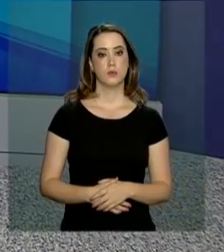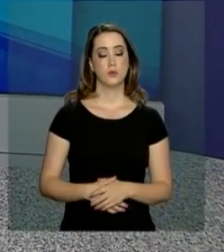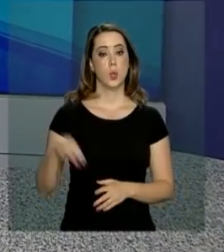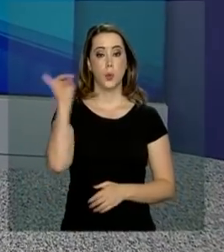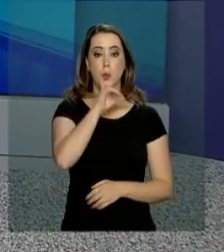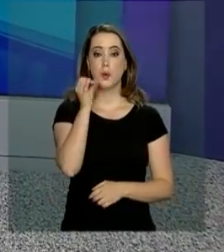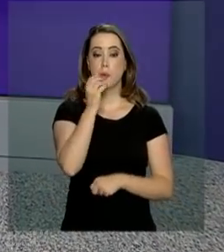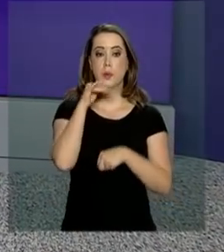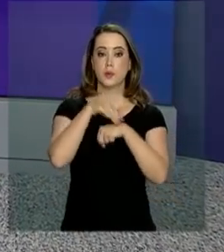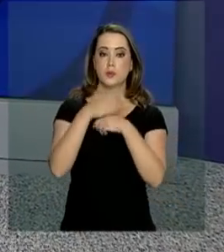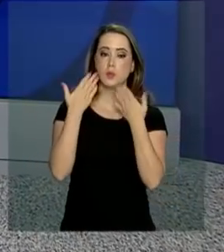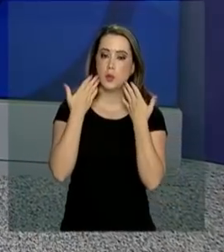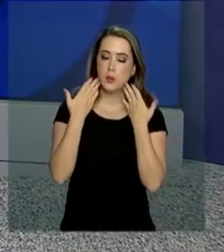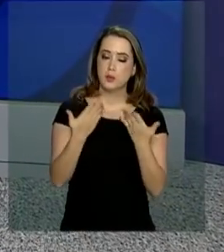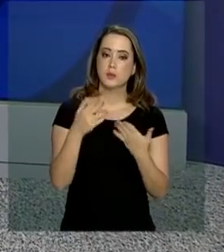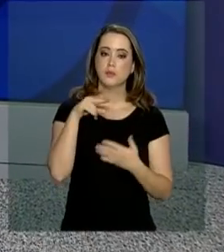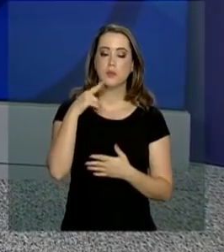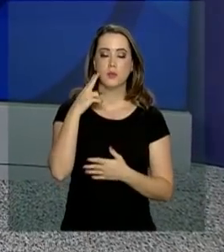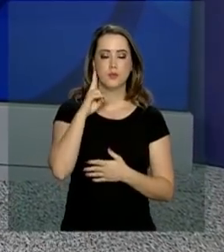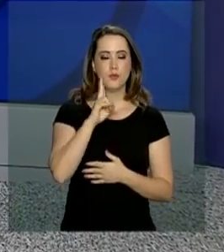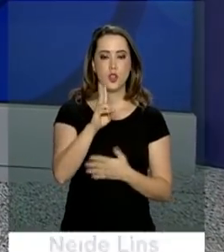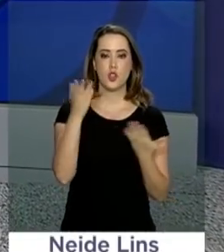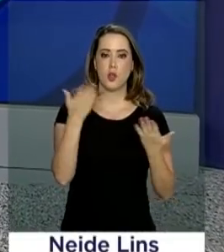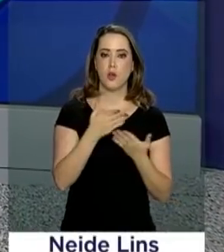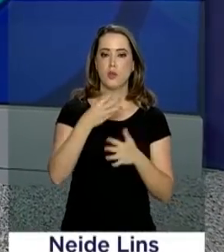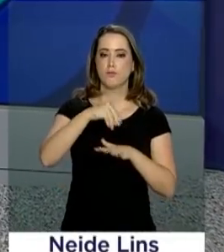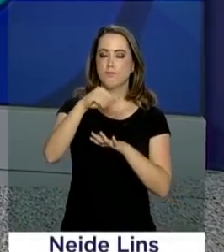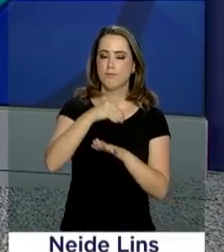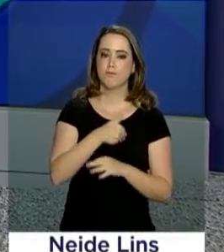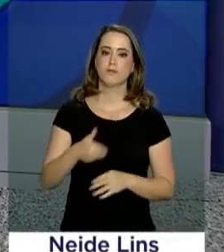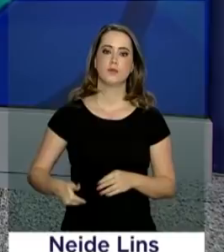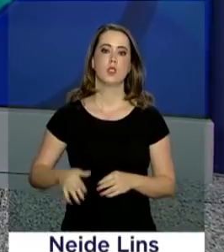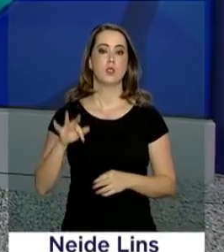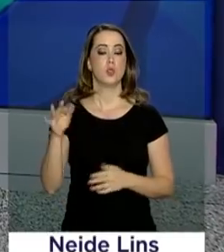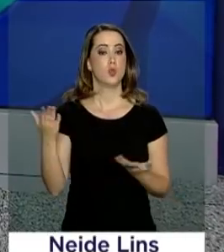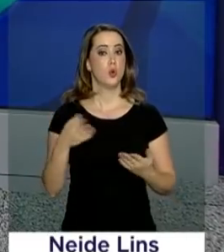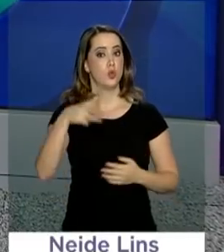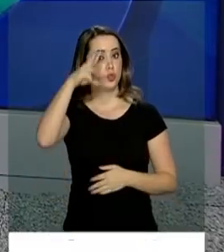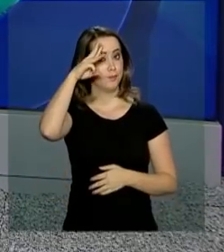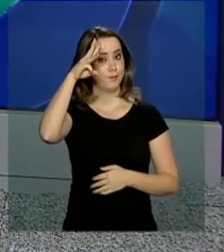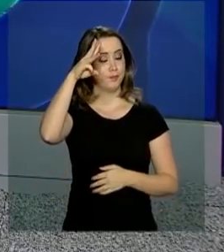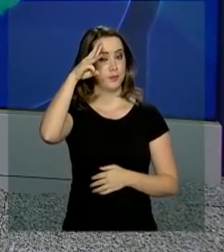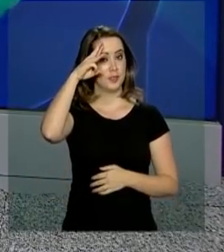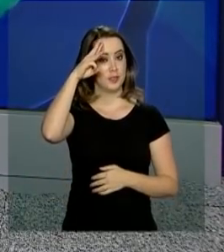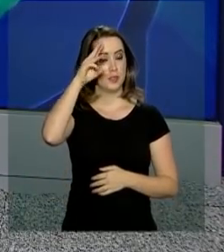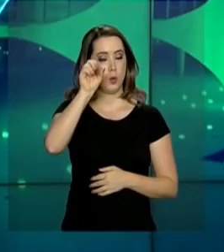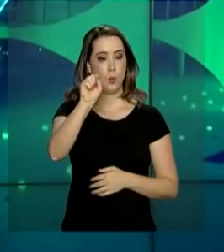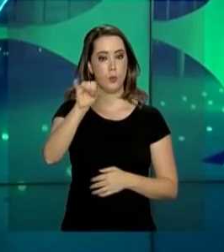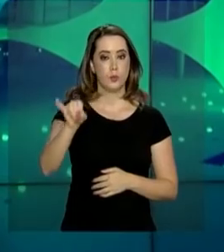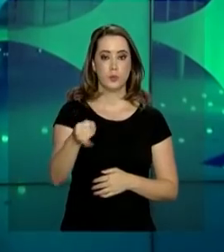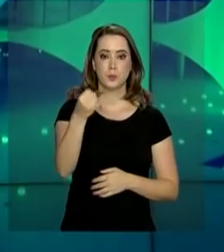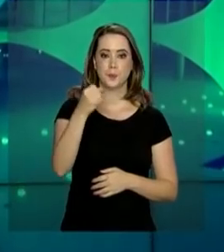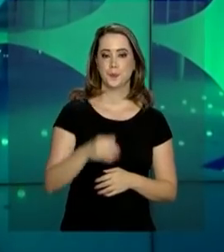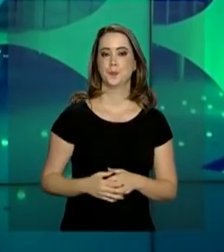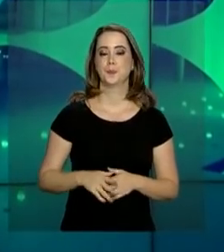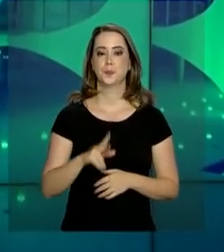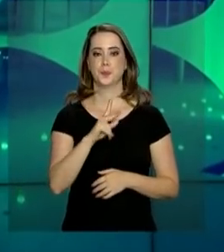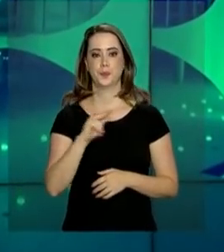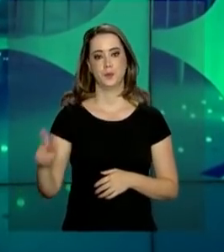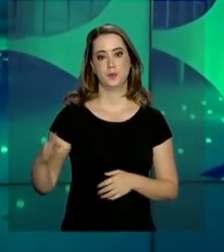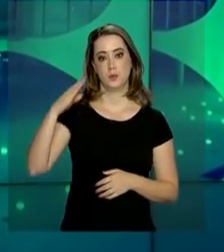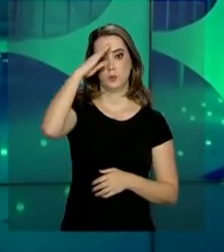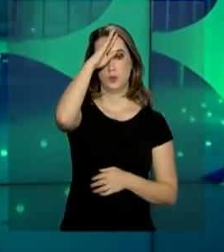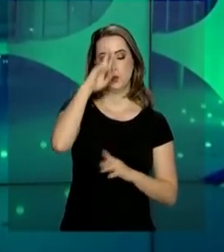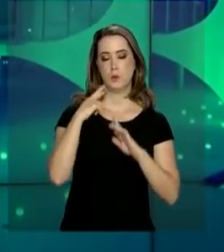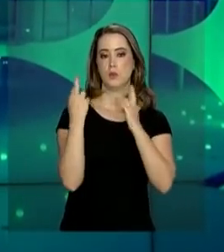Olá, boa noite. Acompanhe com a gente as notícias do governo federal desta terça-feira, 8 de janeiro. O presidente Jair